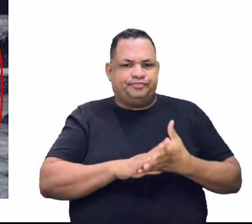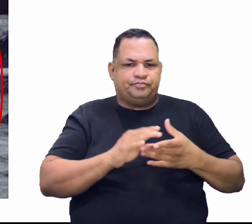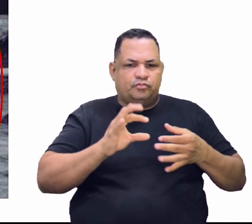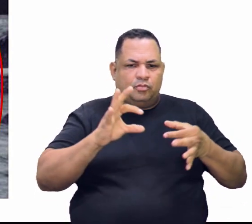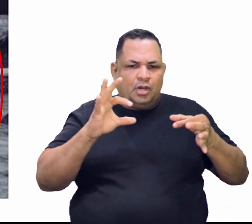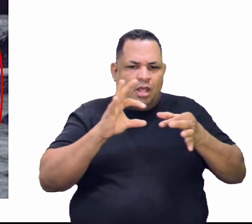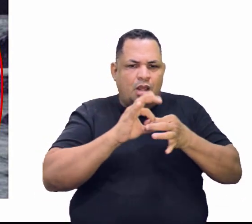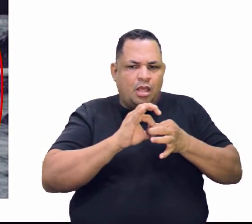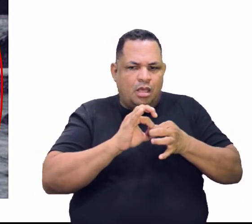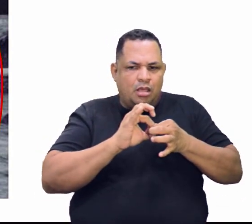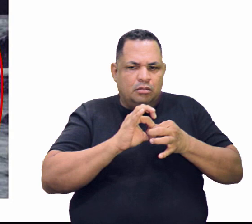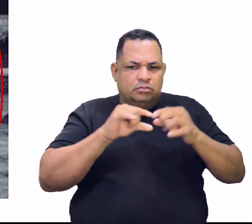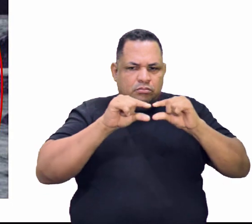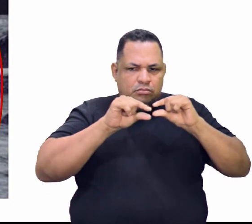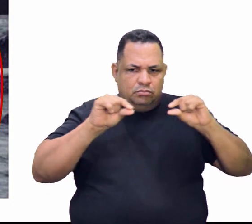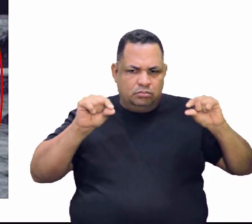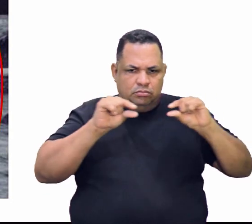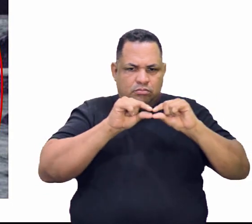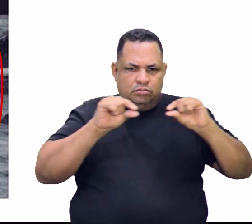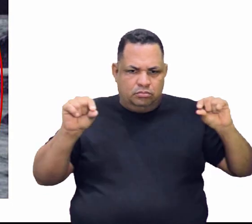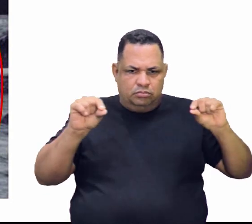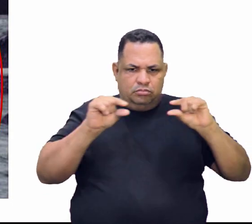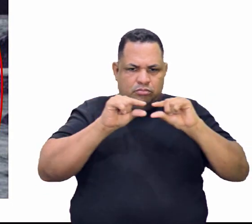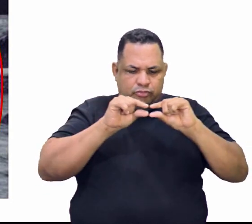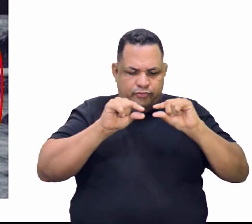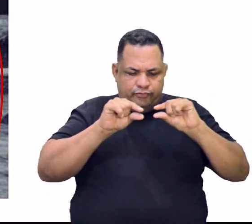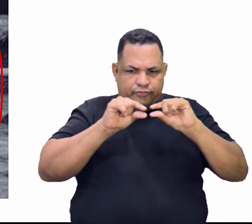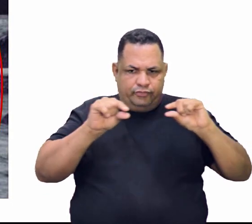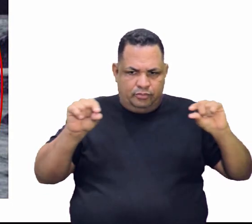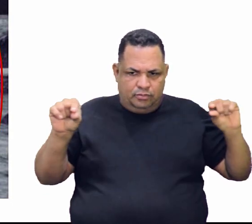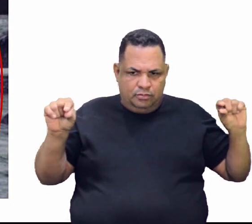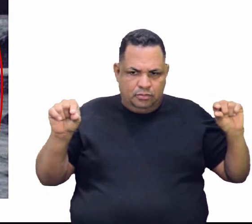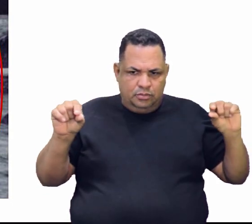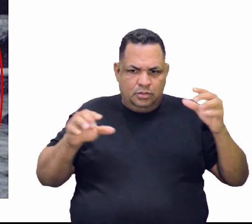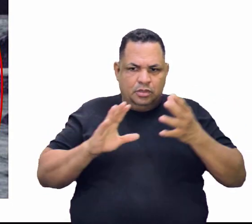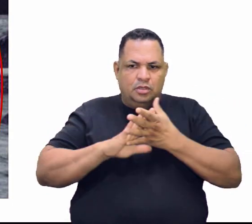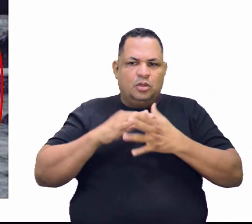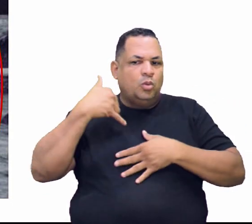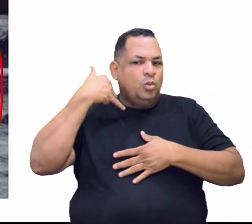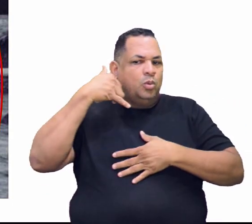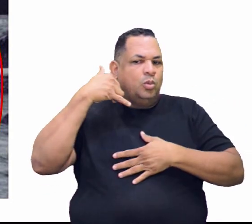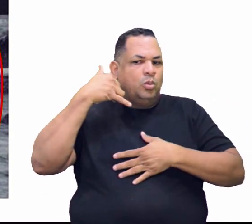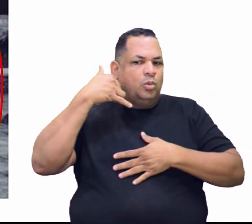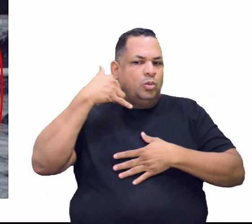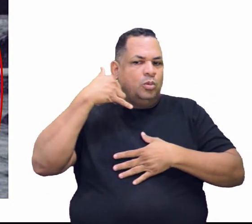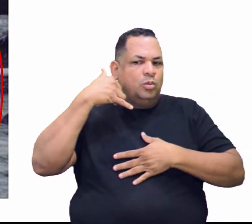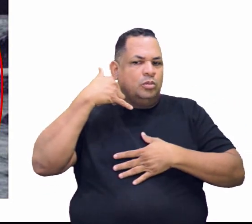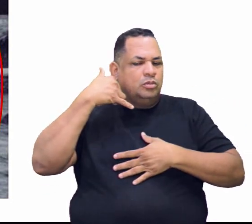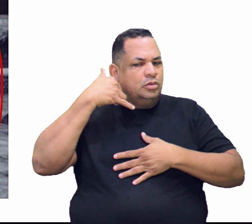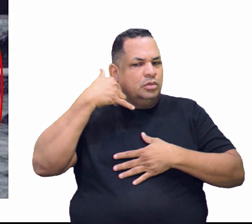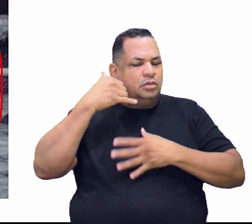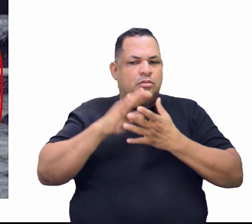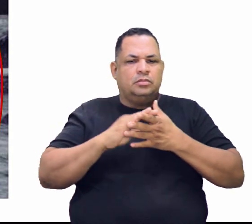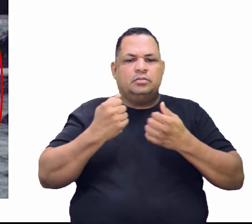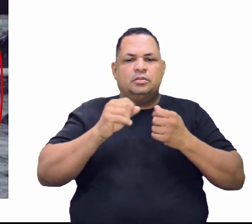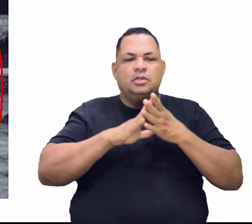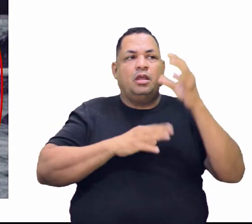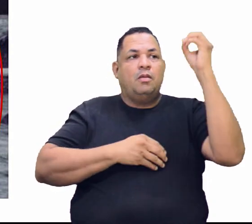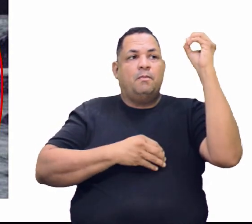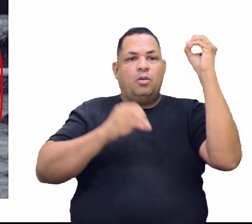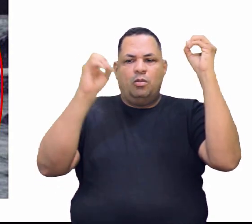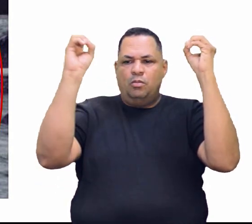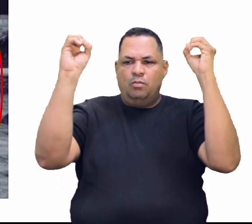o fio. Ó, esse aqui é o fio do telégrafo, para poder passar em cima do